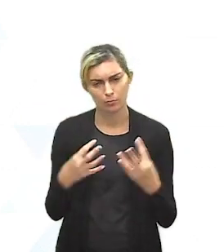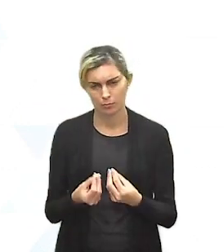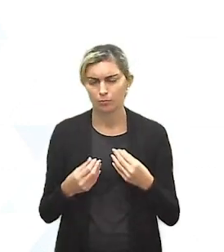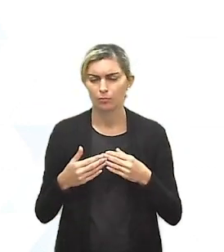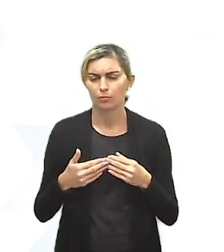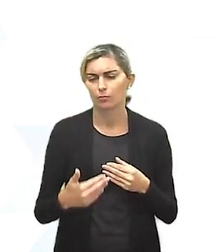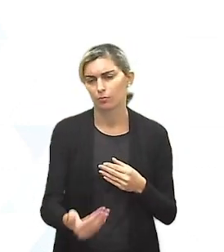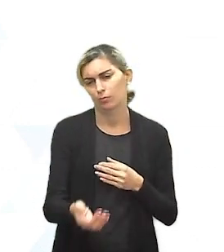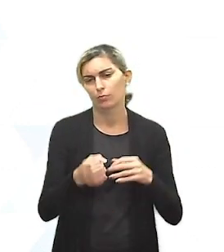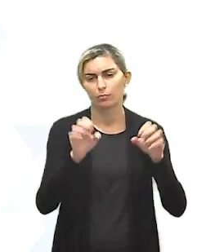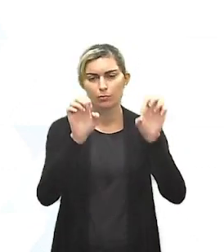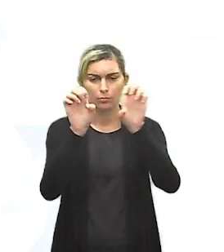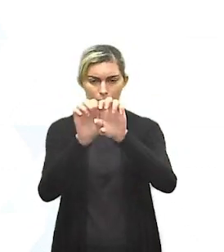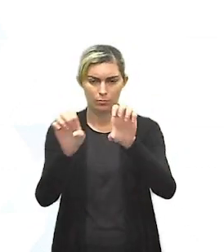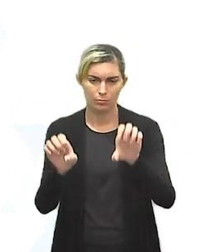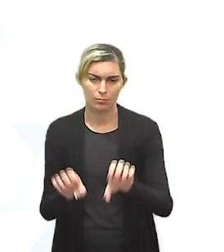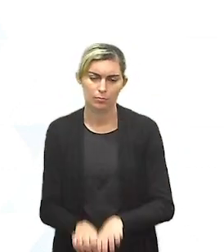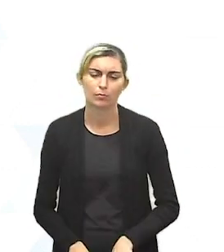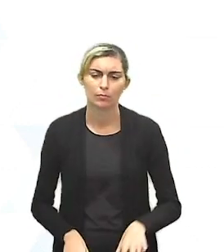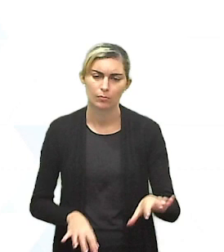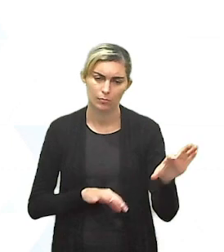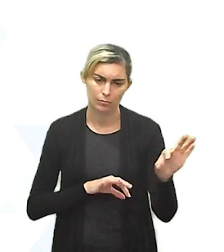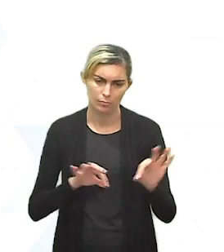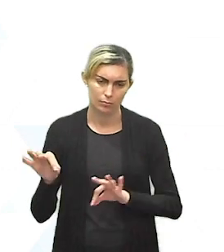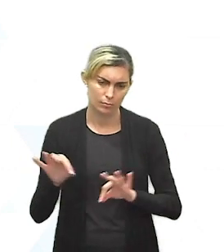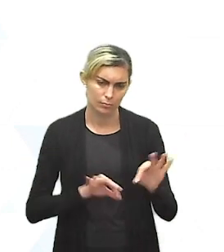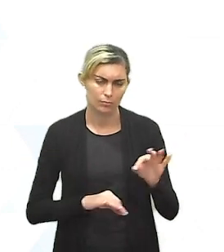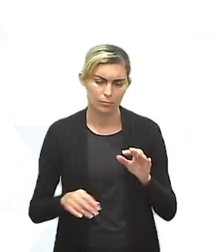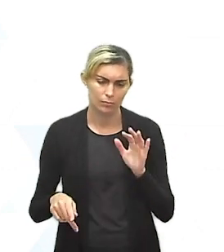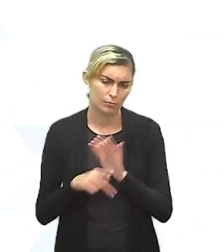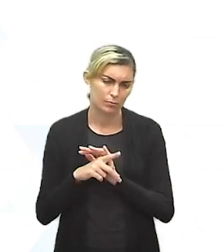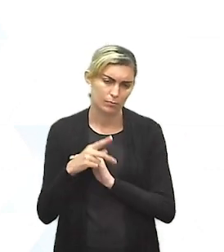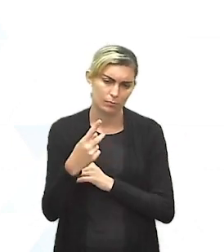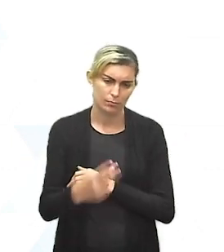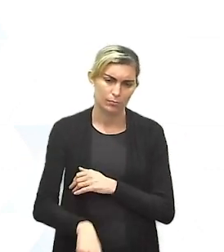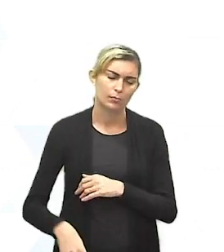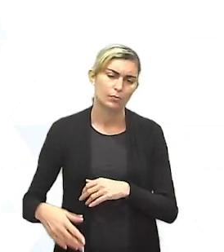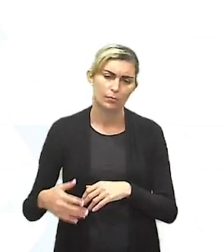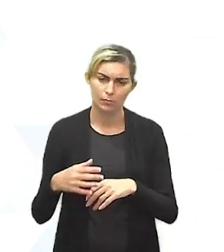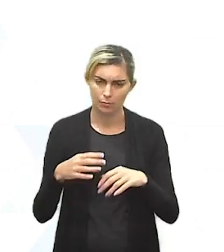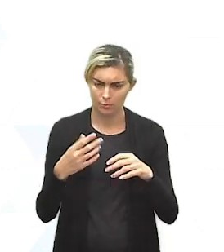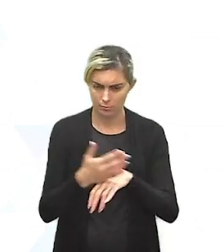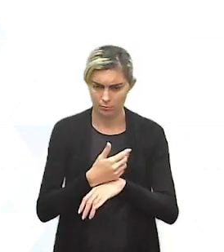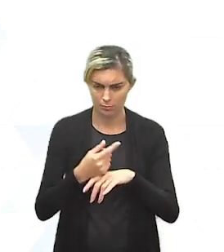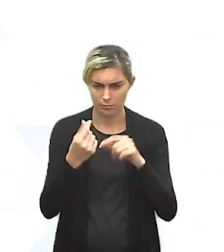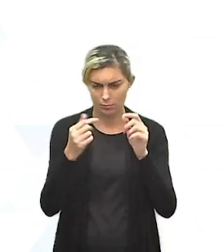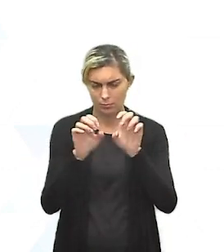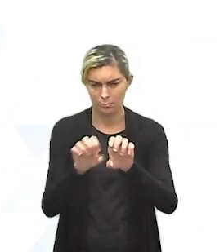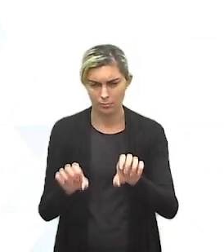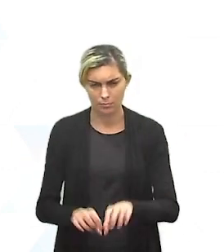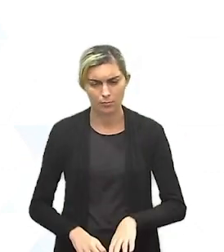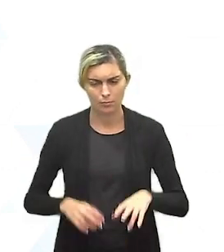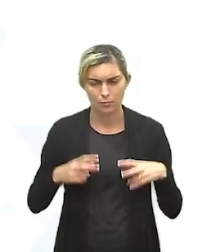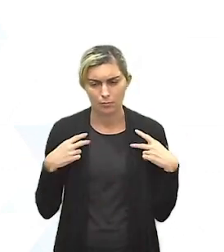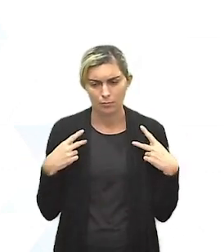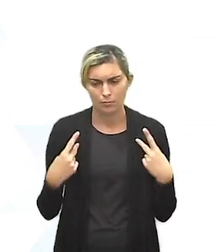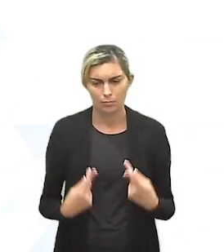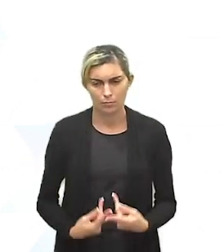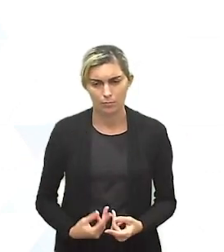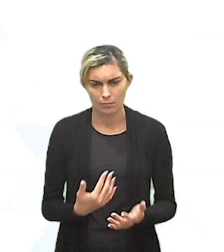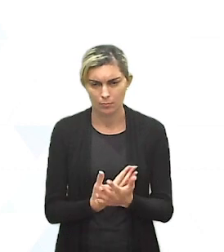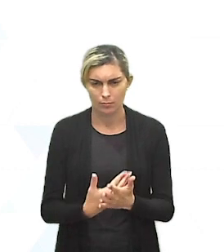de infraestrutura da organização fica na parte do capital estrutural. E o capital humano, que é a parte